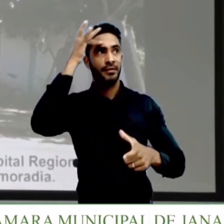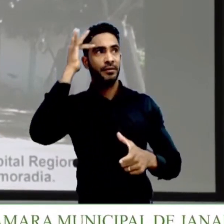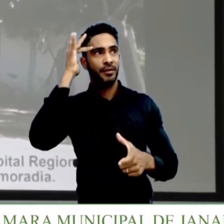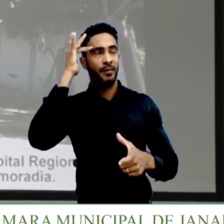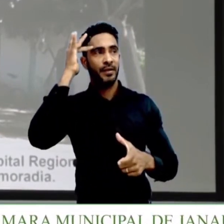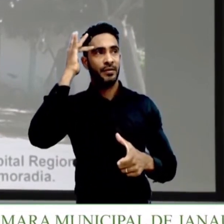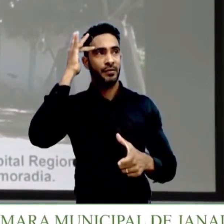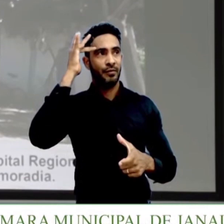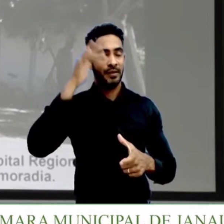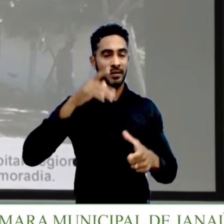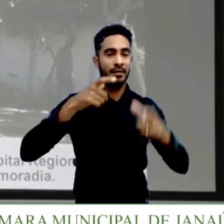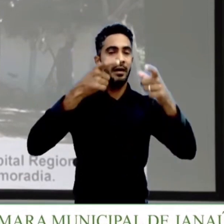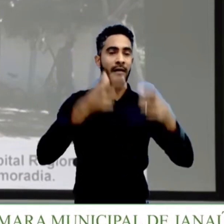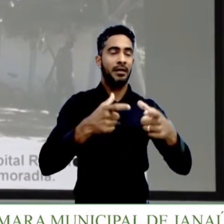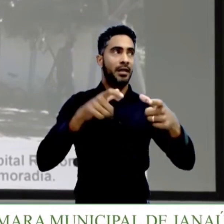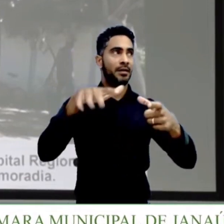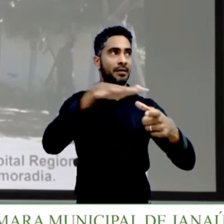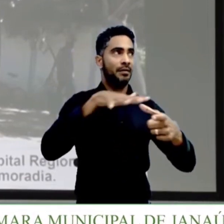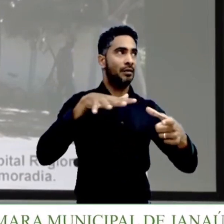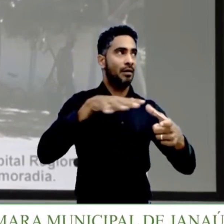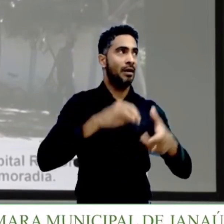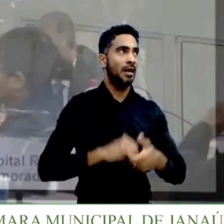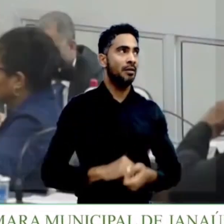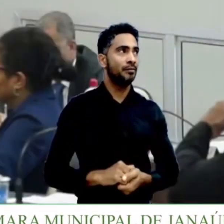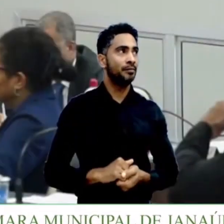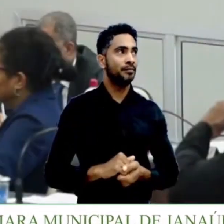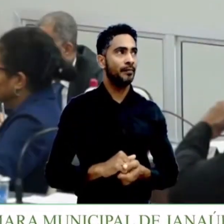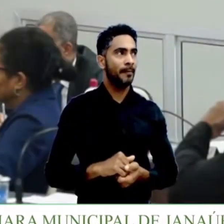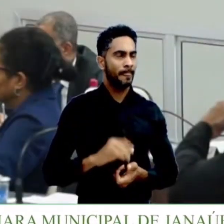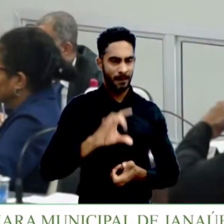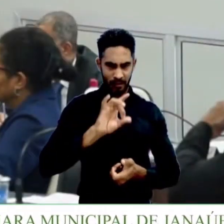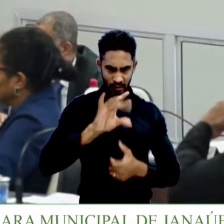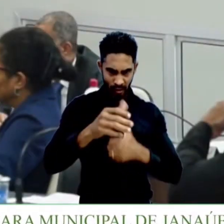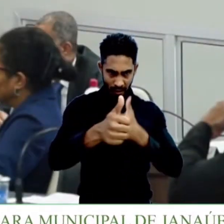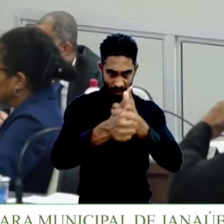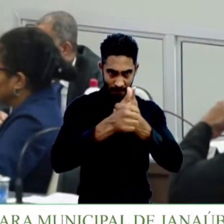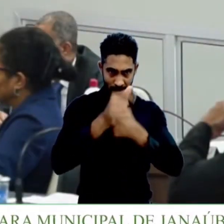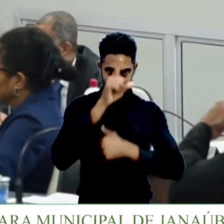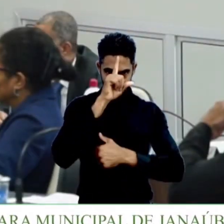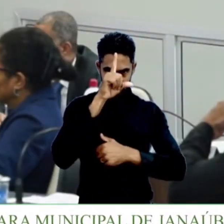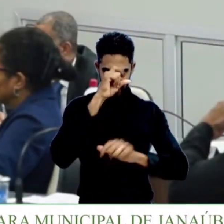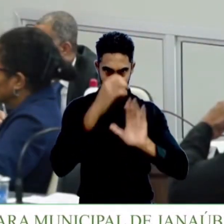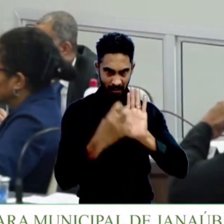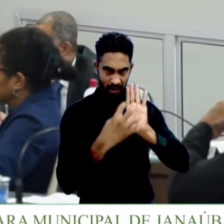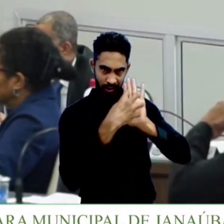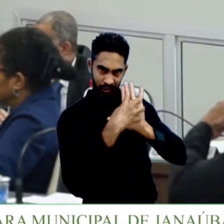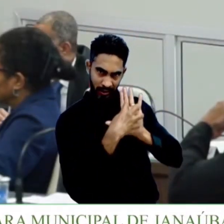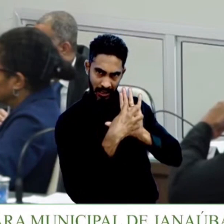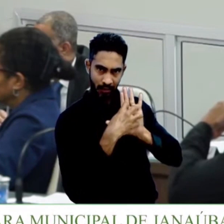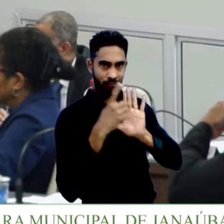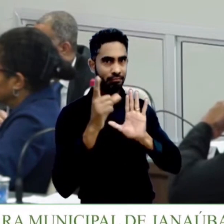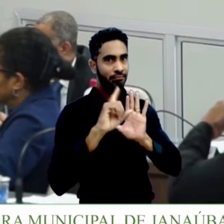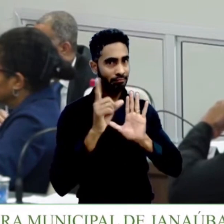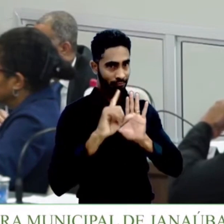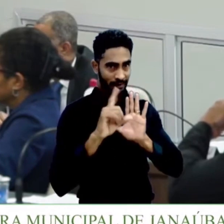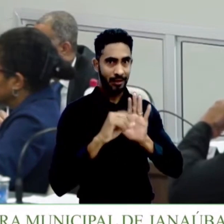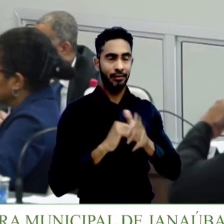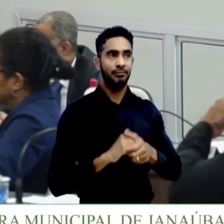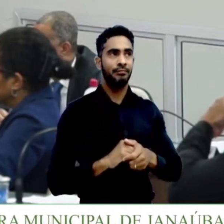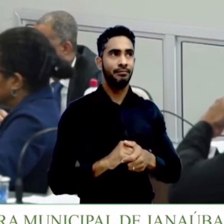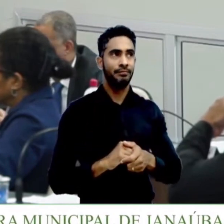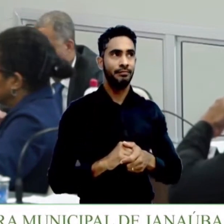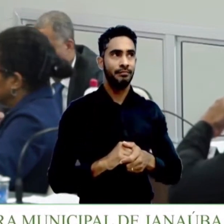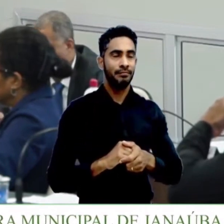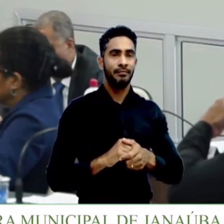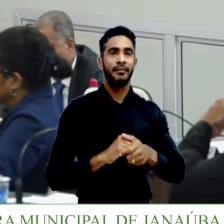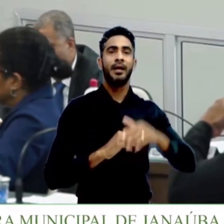ali naquele local. Só que não é só ali na frente do regional, não. Na frente do regional é mais recente, mas